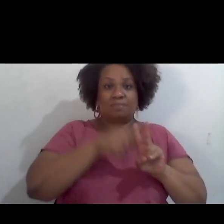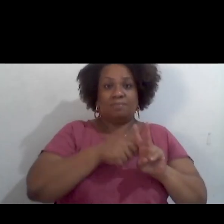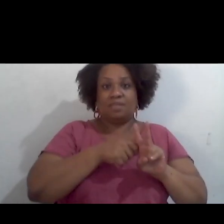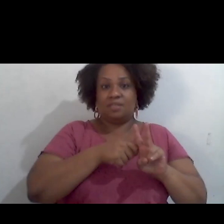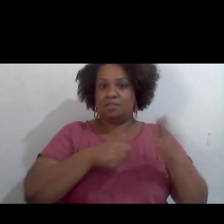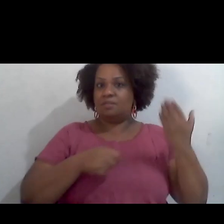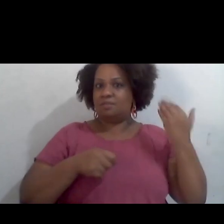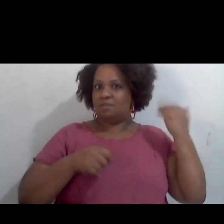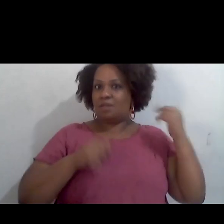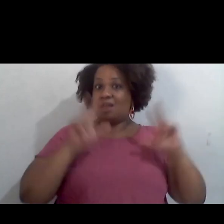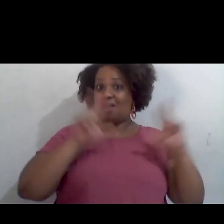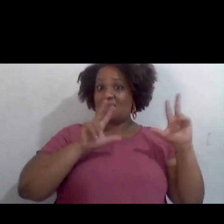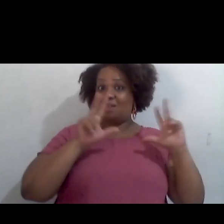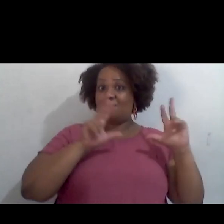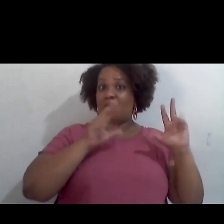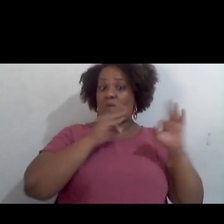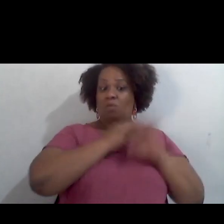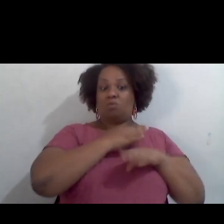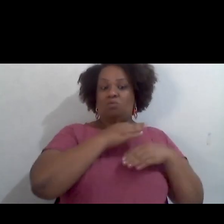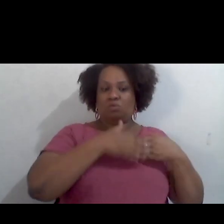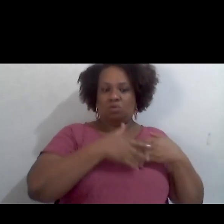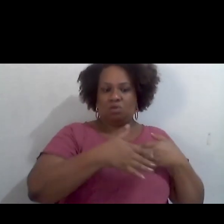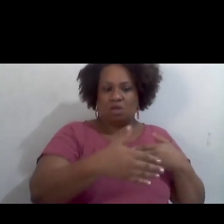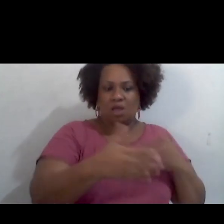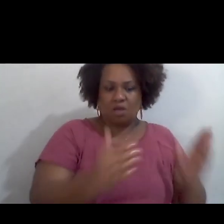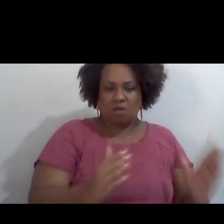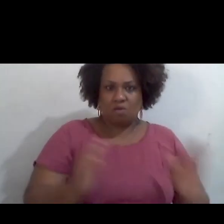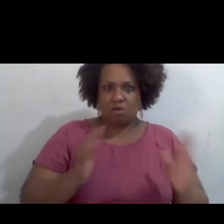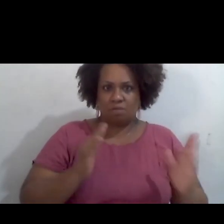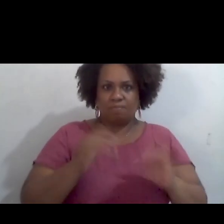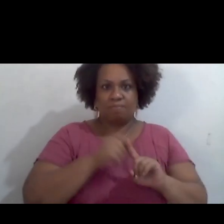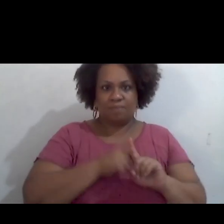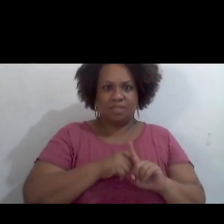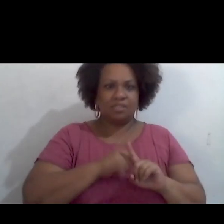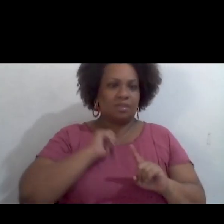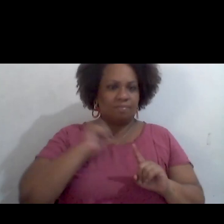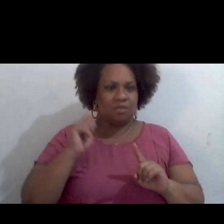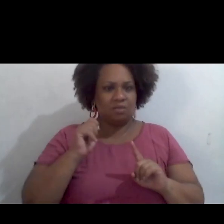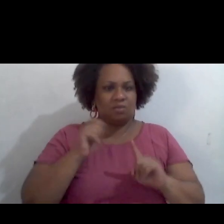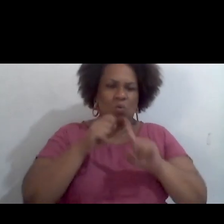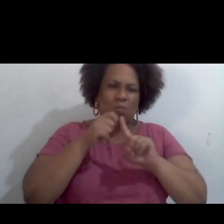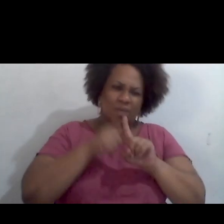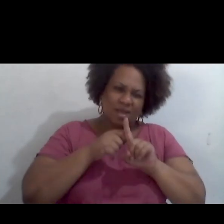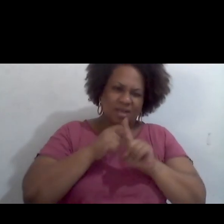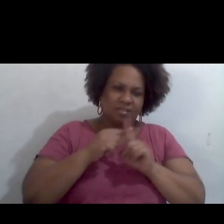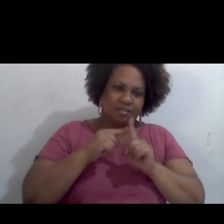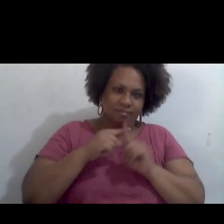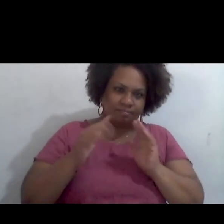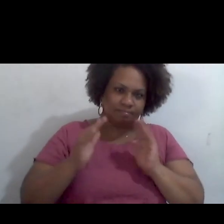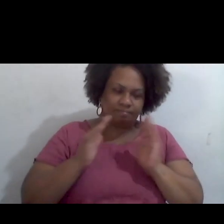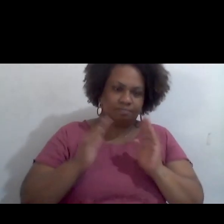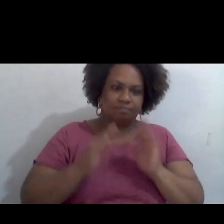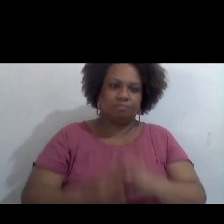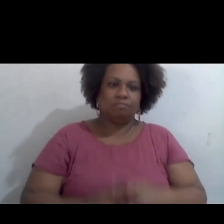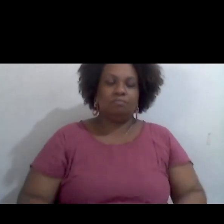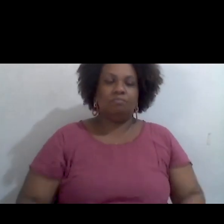do carnaval até aqui, até agora, no início de abril. Não foi 2 meses, foi 1 mês e pouquinho. Para que nós